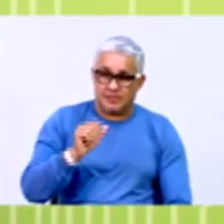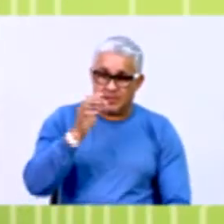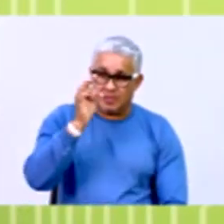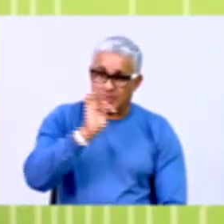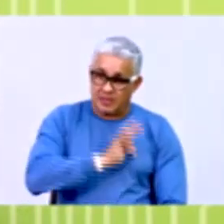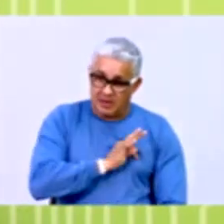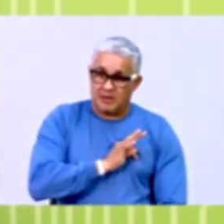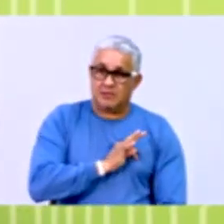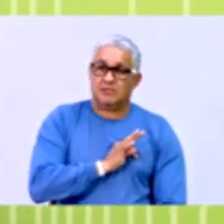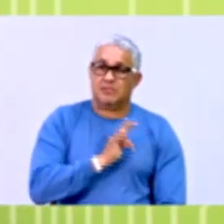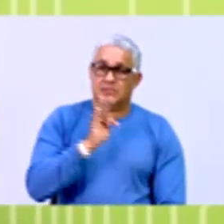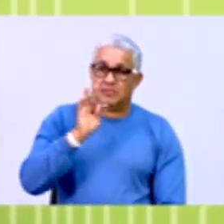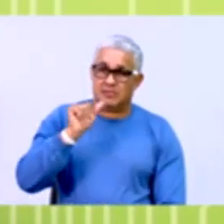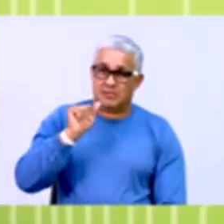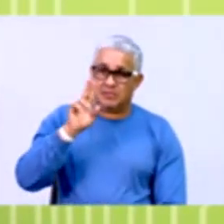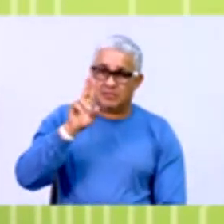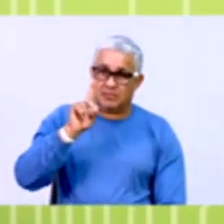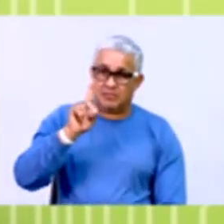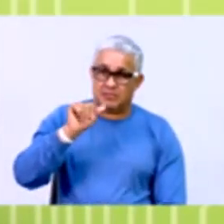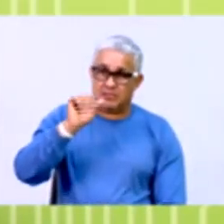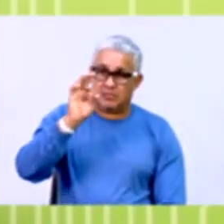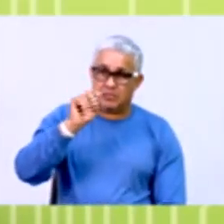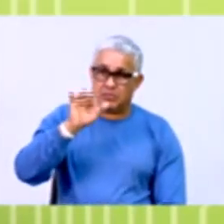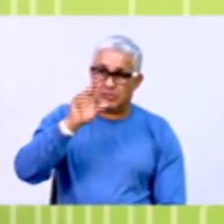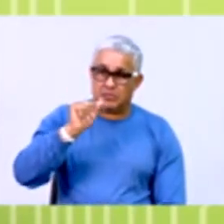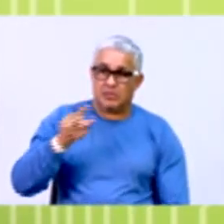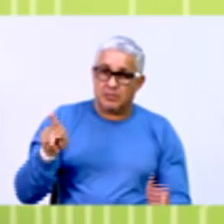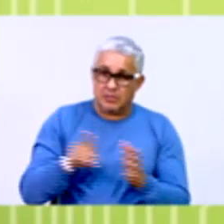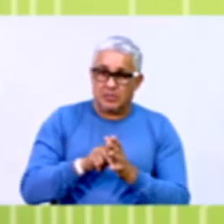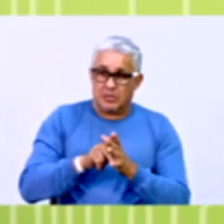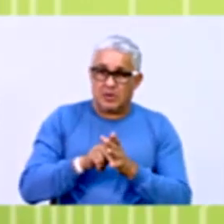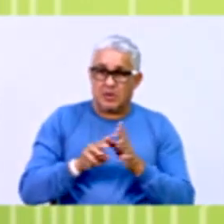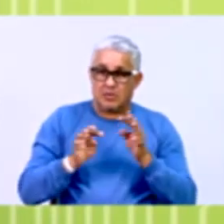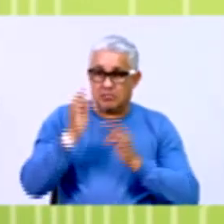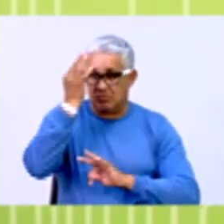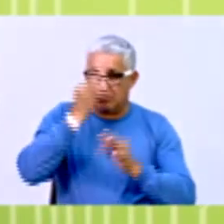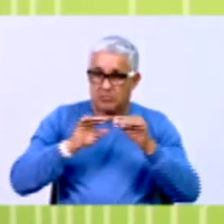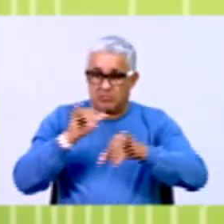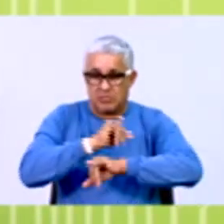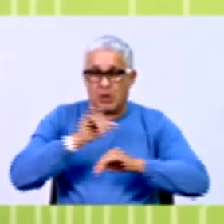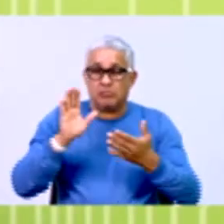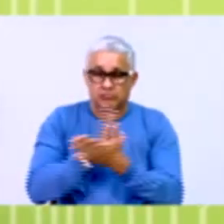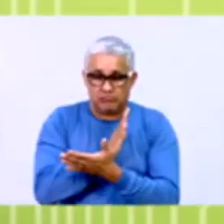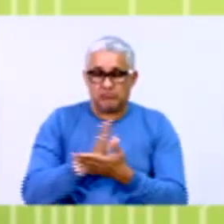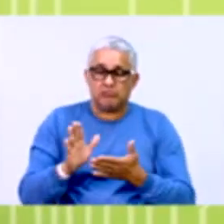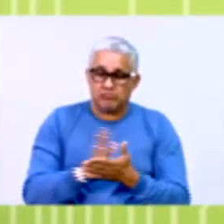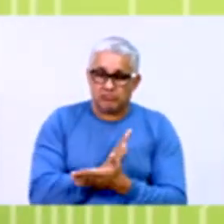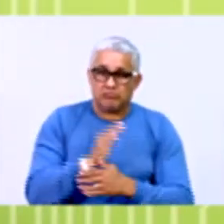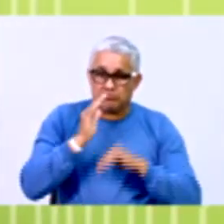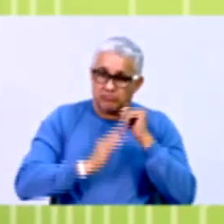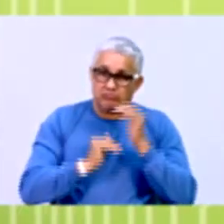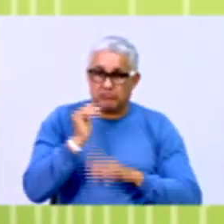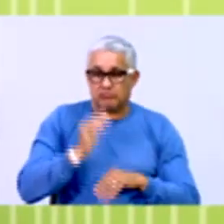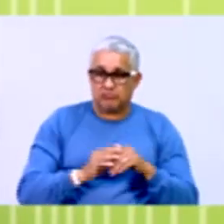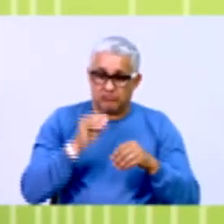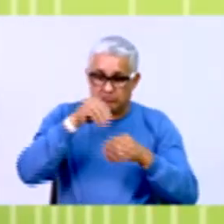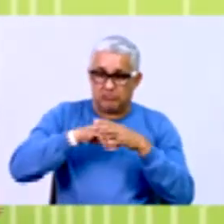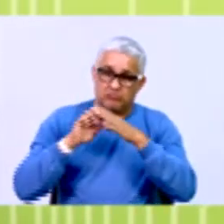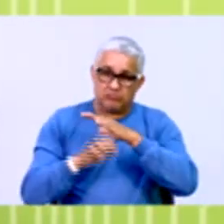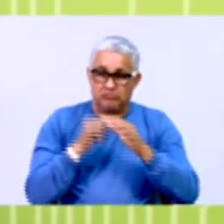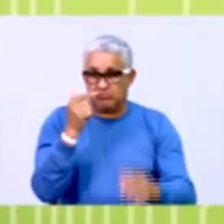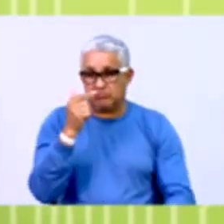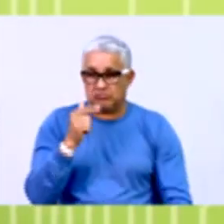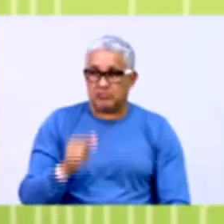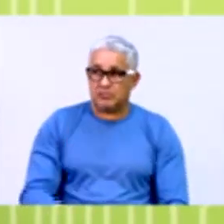a auditoria para a tecnologia da informação, né? Mas muitos auditores, eles faziam auditorias nas empresas e não tinham